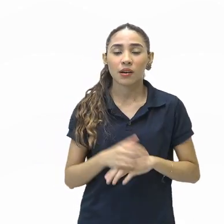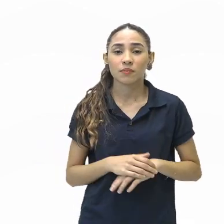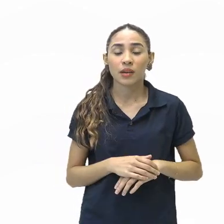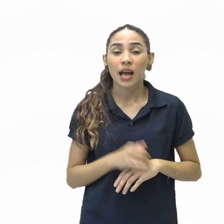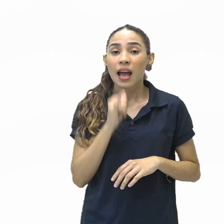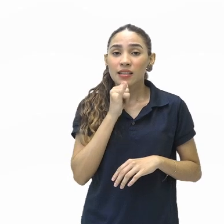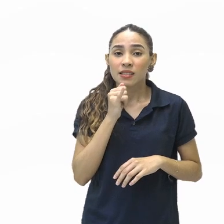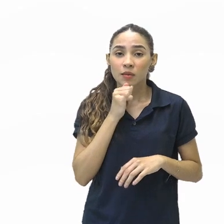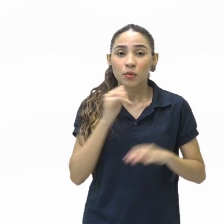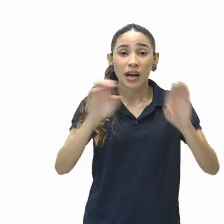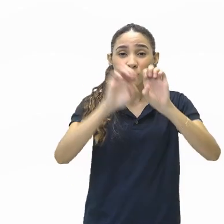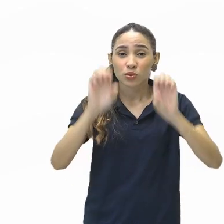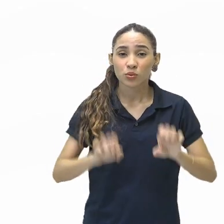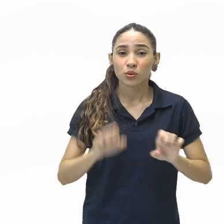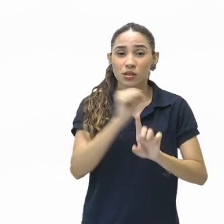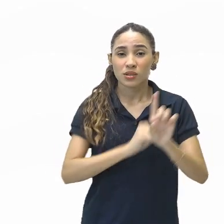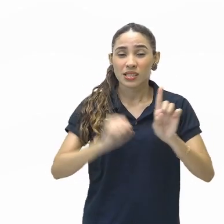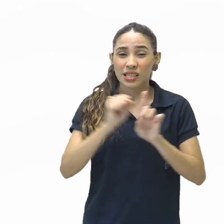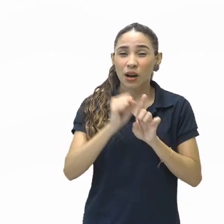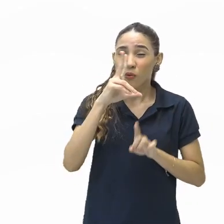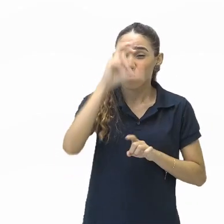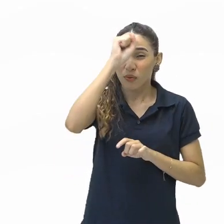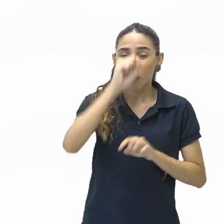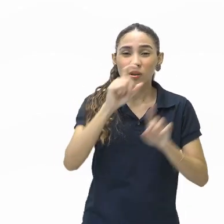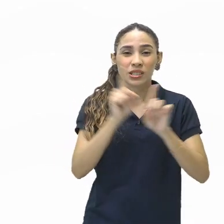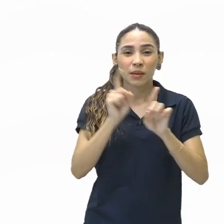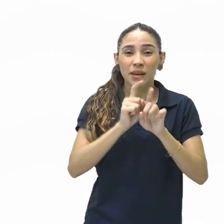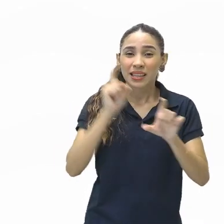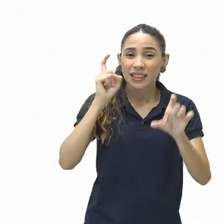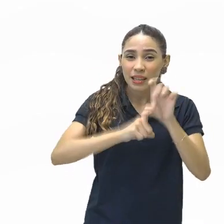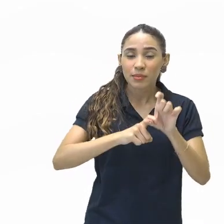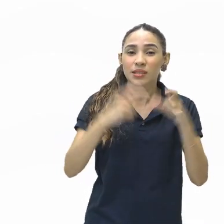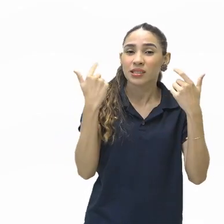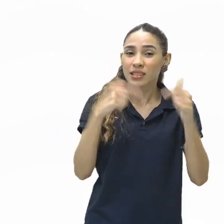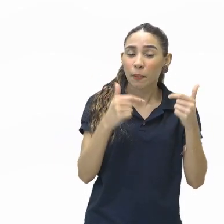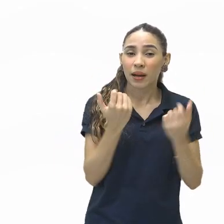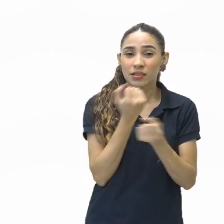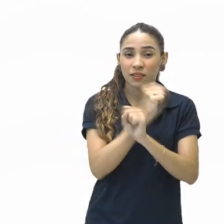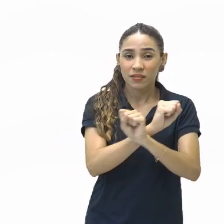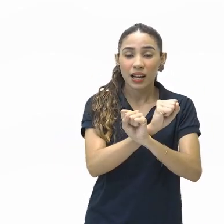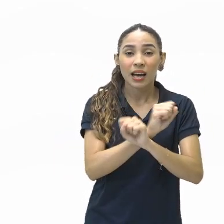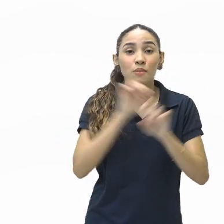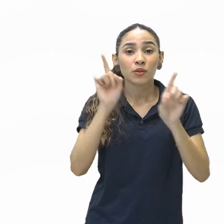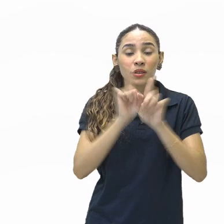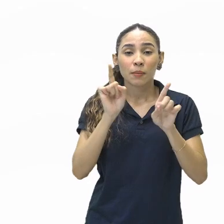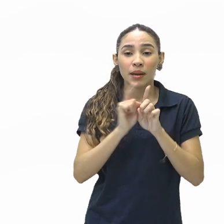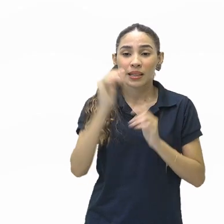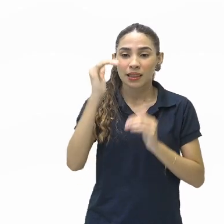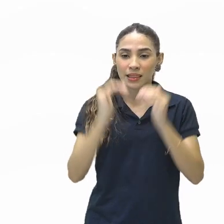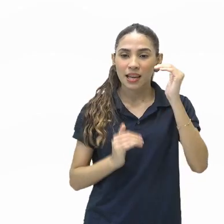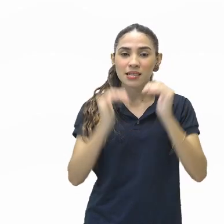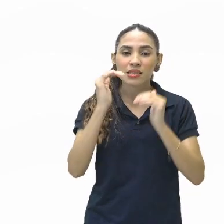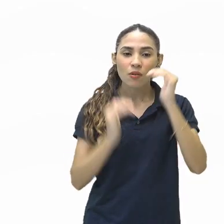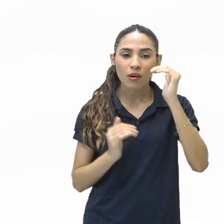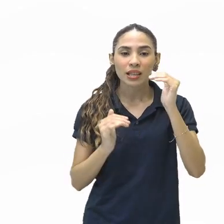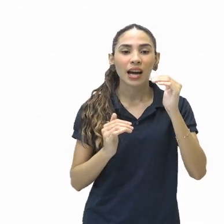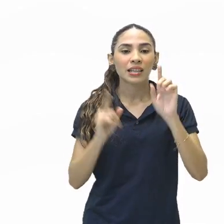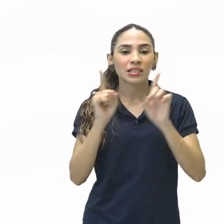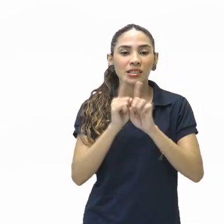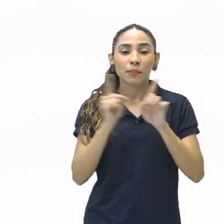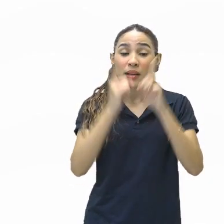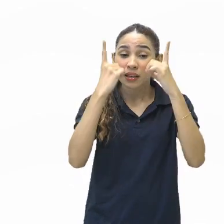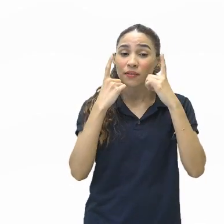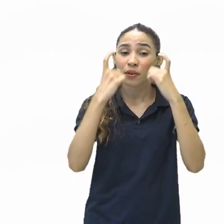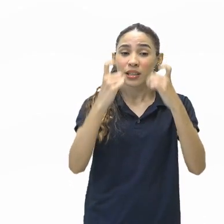uma estrutura social rígida, com a dependência do trabalho escravizado, com desigualdades e injustiças que